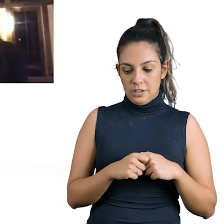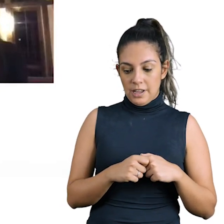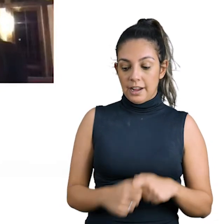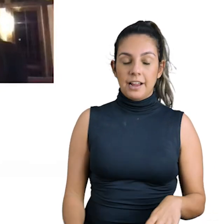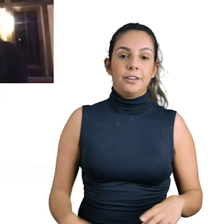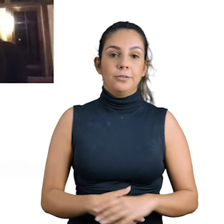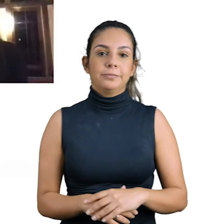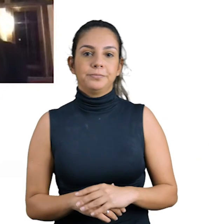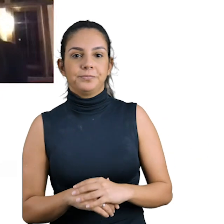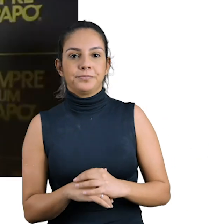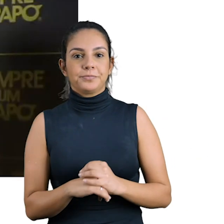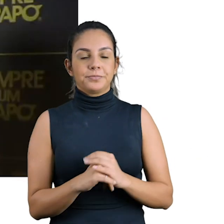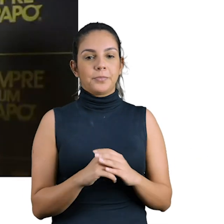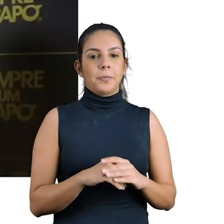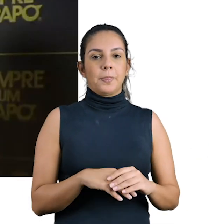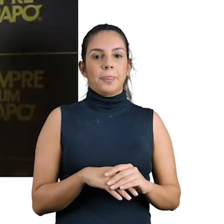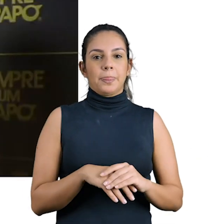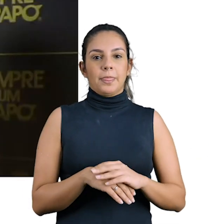Caiu mesmo?